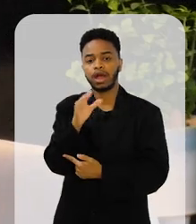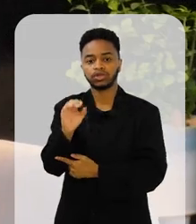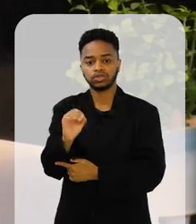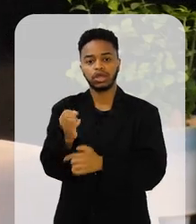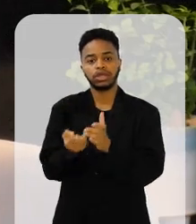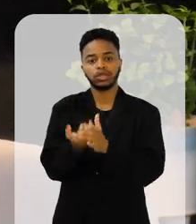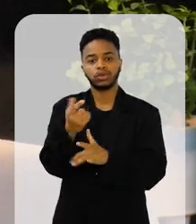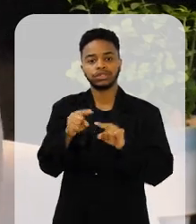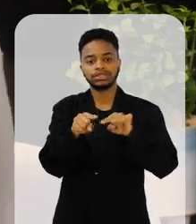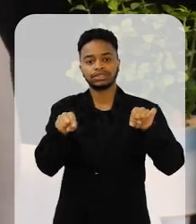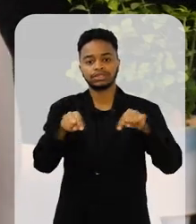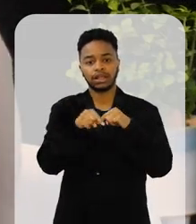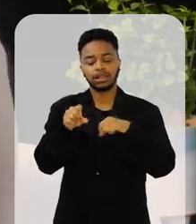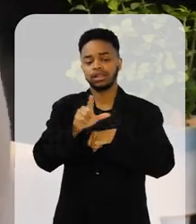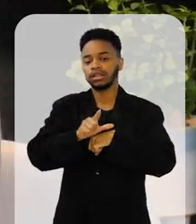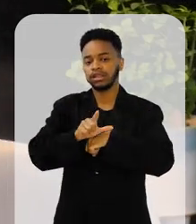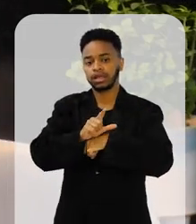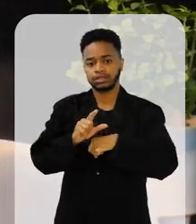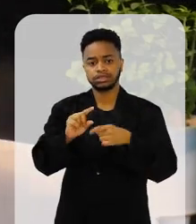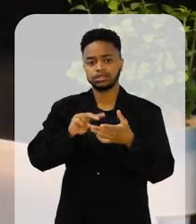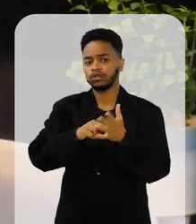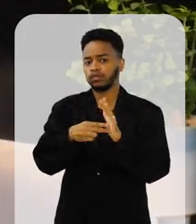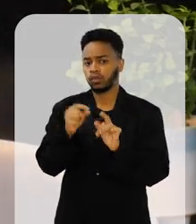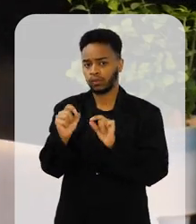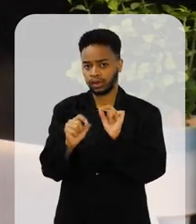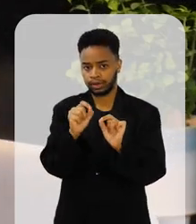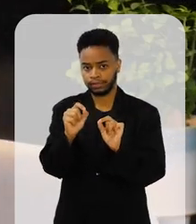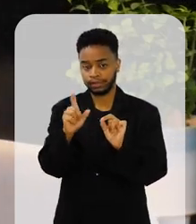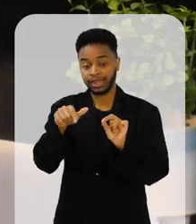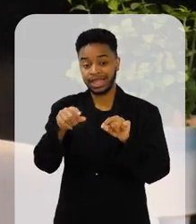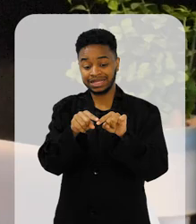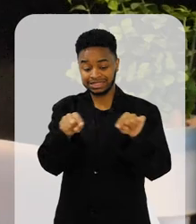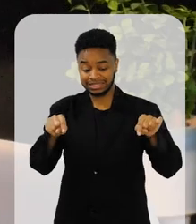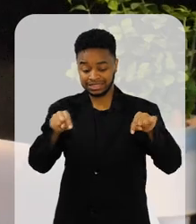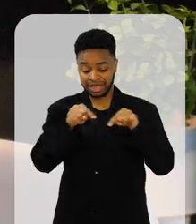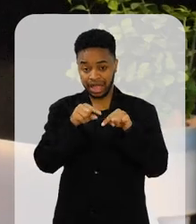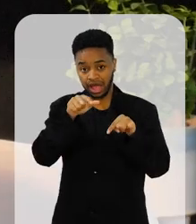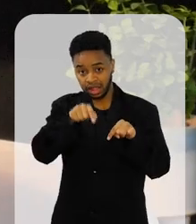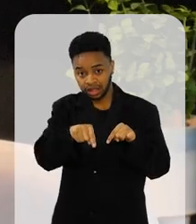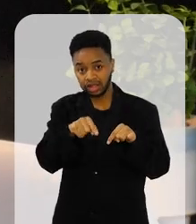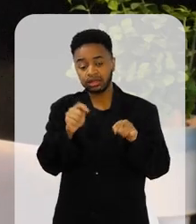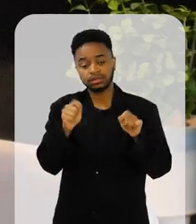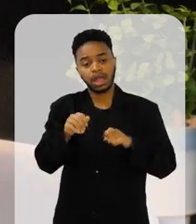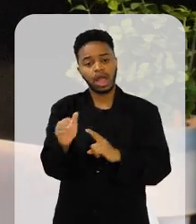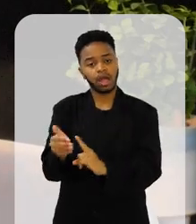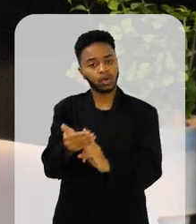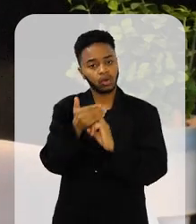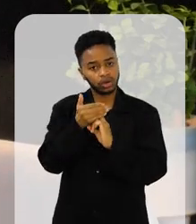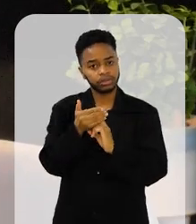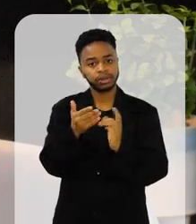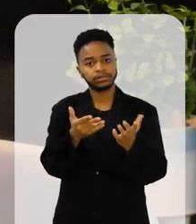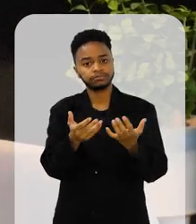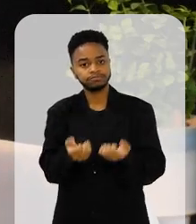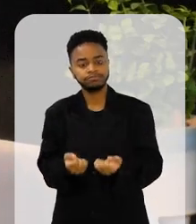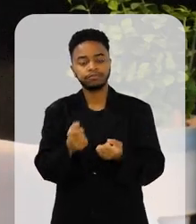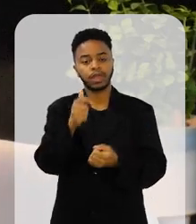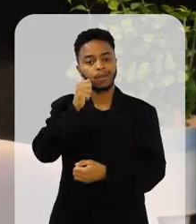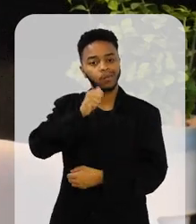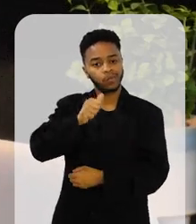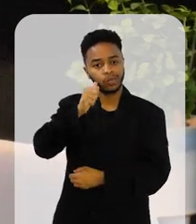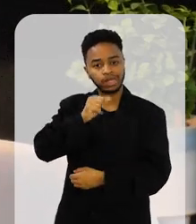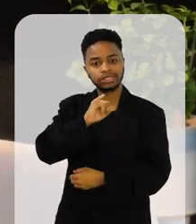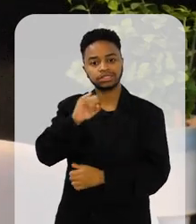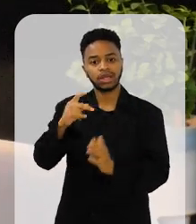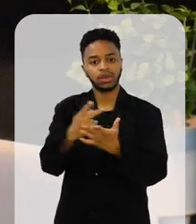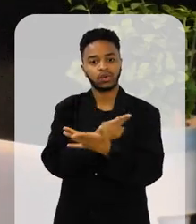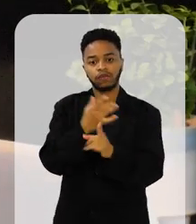fundada a Sala Lilás. O que, que é a Sala Lilás? É uma sala de acolhimento, de recebimento para as mulheres,